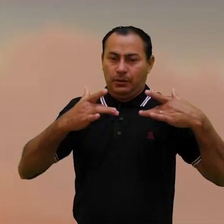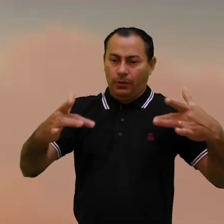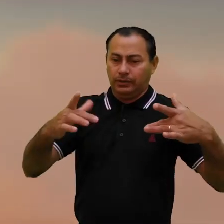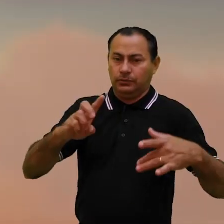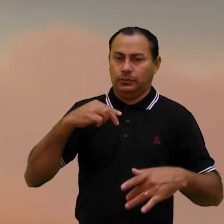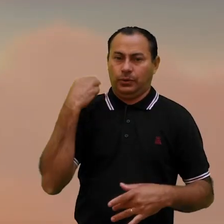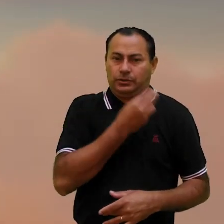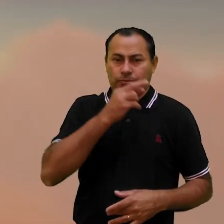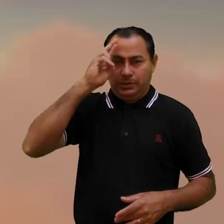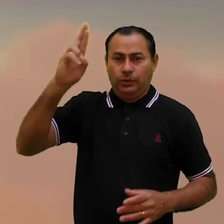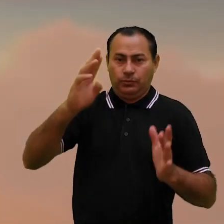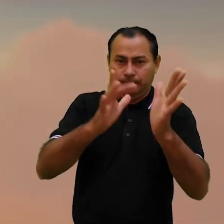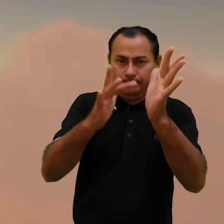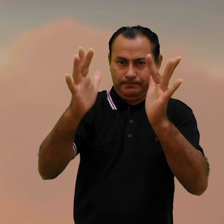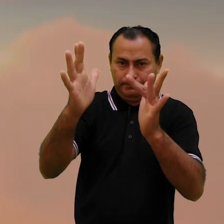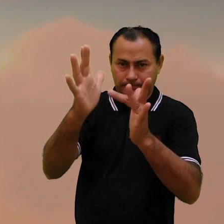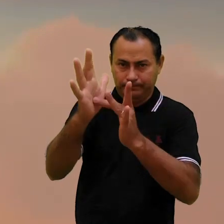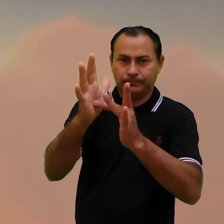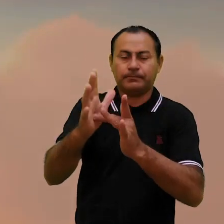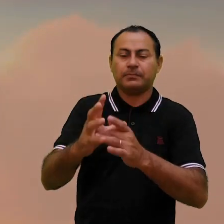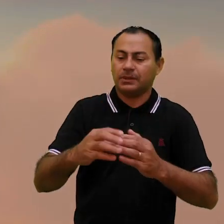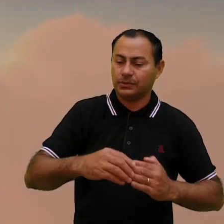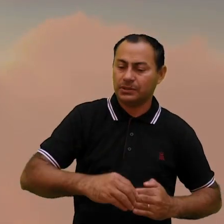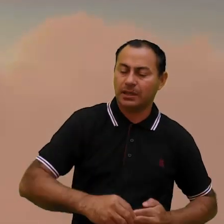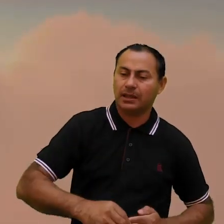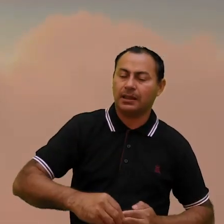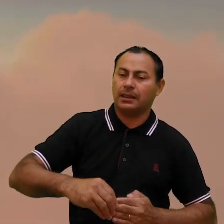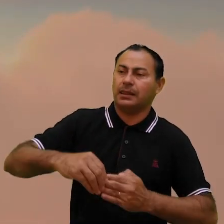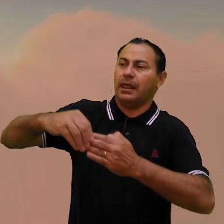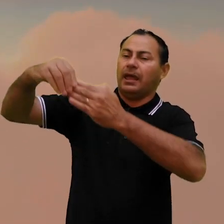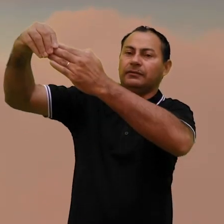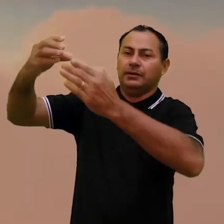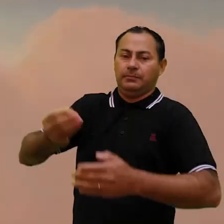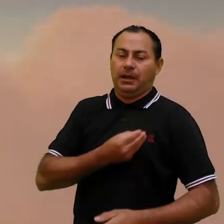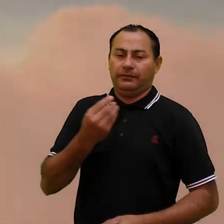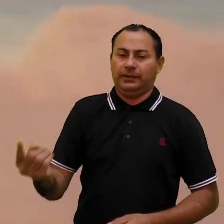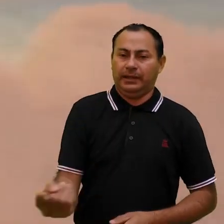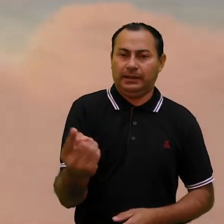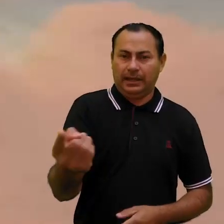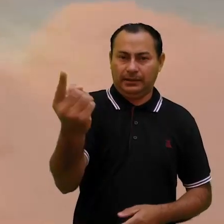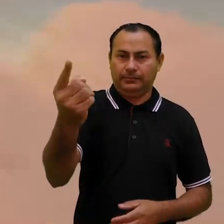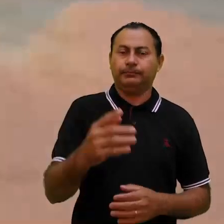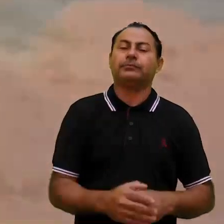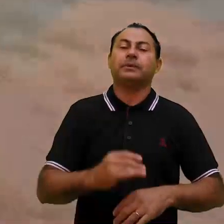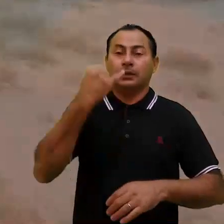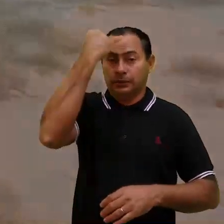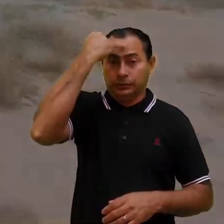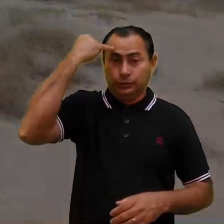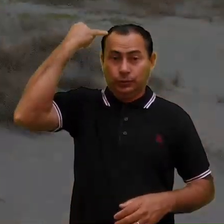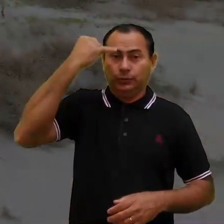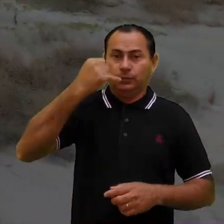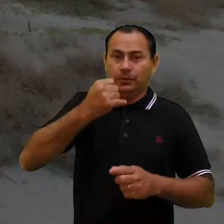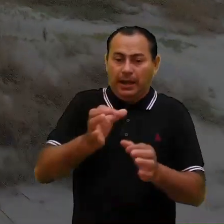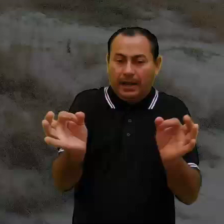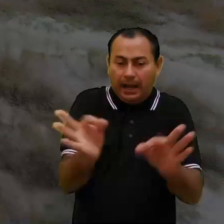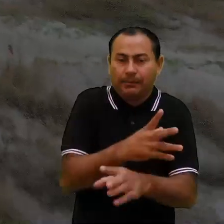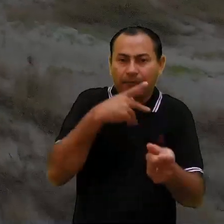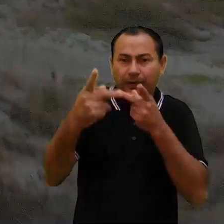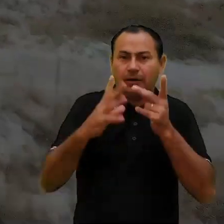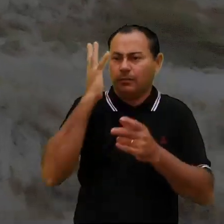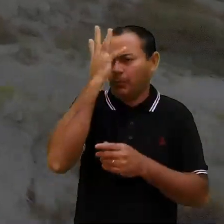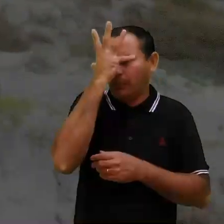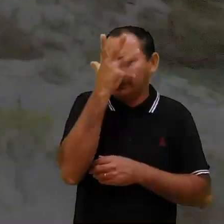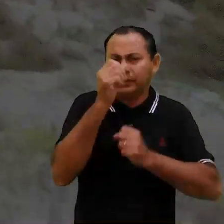de nosso Senhor Jesus Cristo os leve para a vida eterna. Judas finaliza com uma